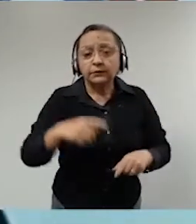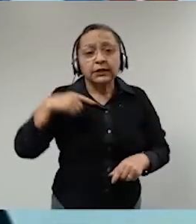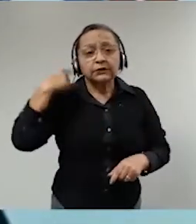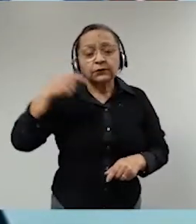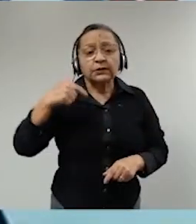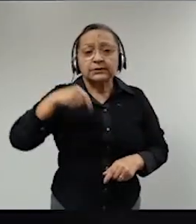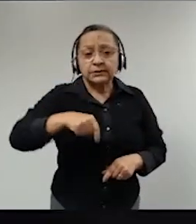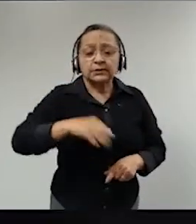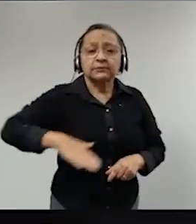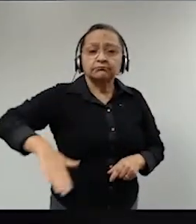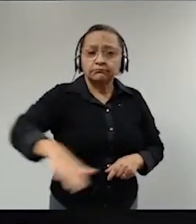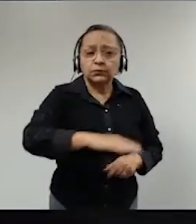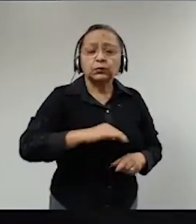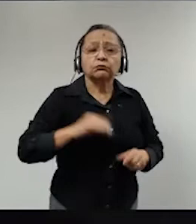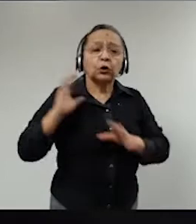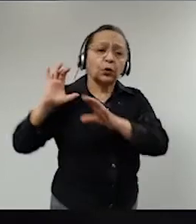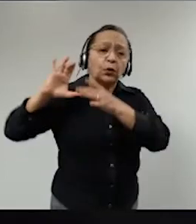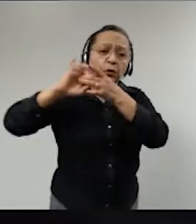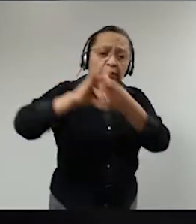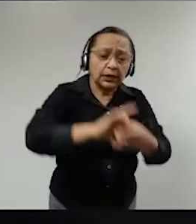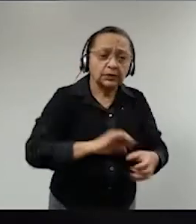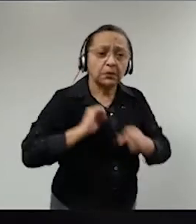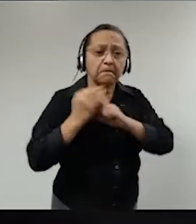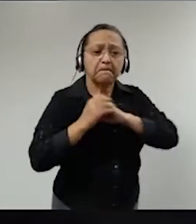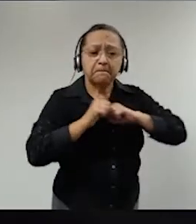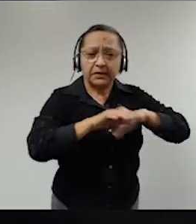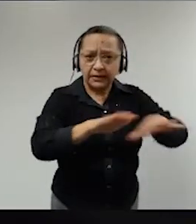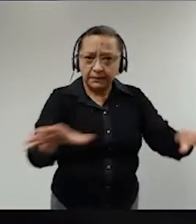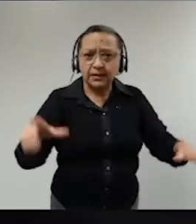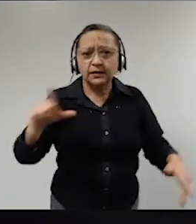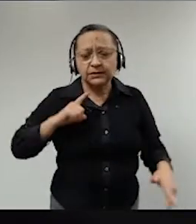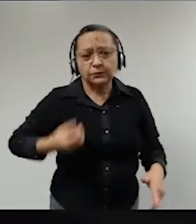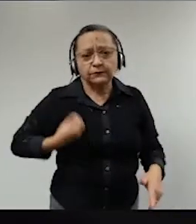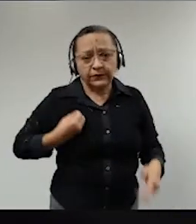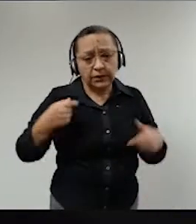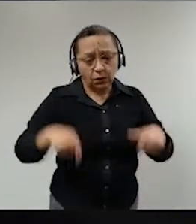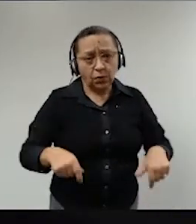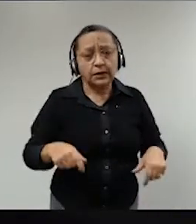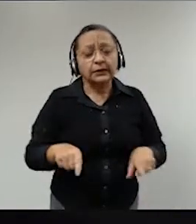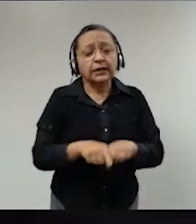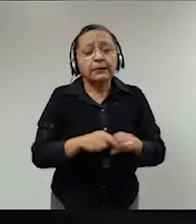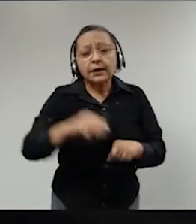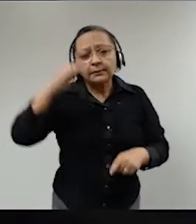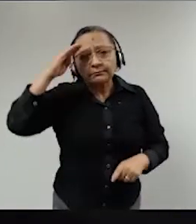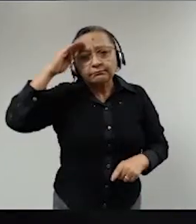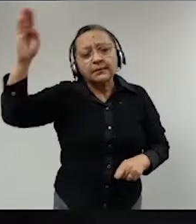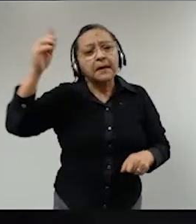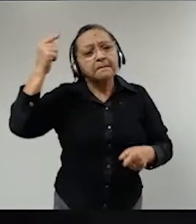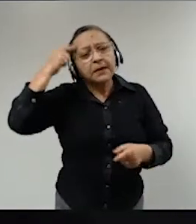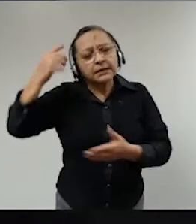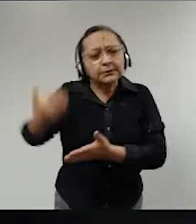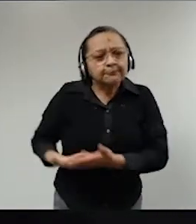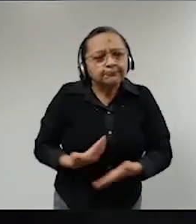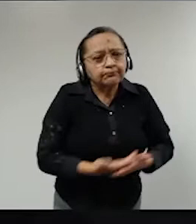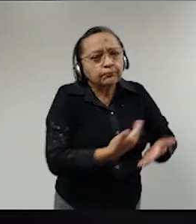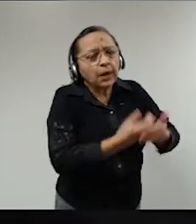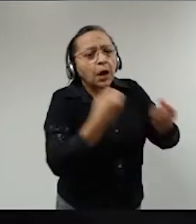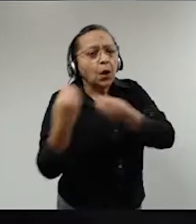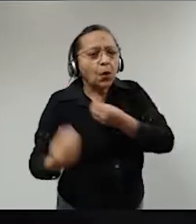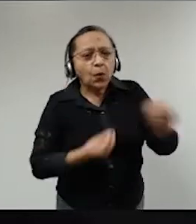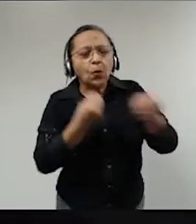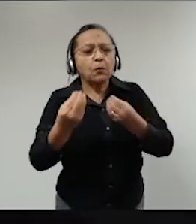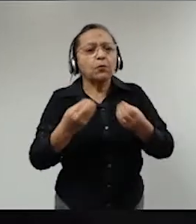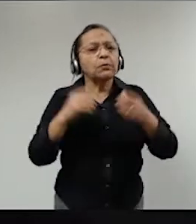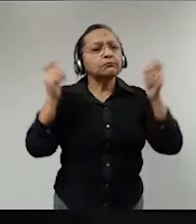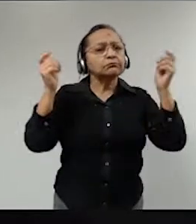da pandemia, da crise que vivemos, e também, principalmente, pensar nos desdobramentos